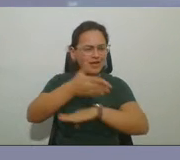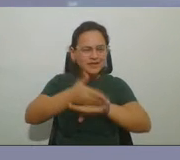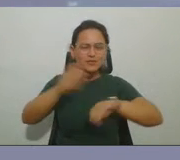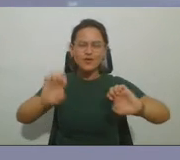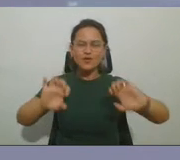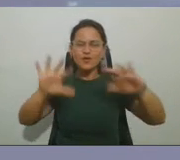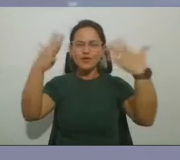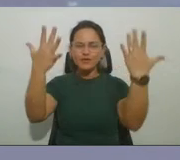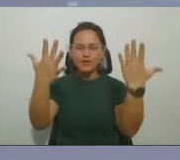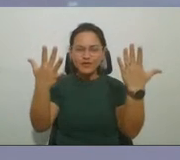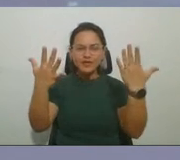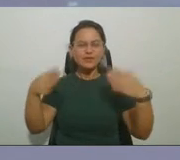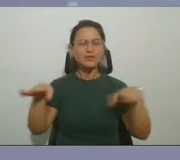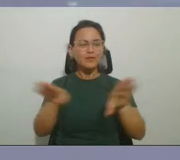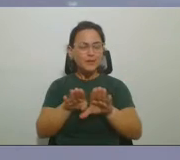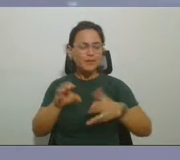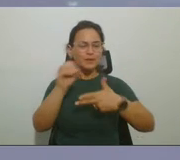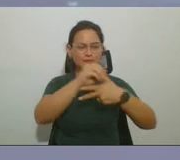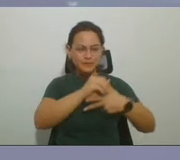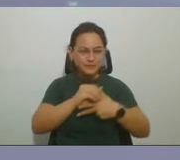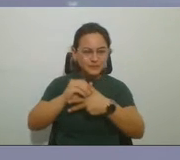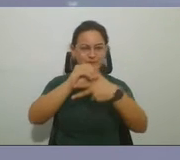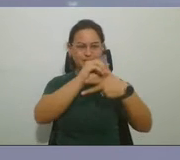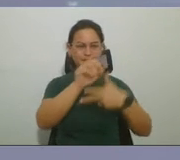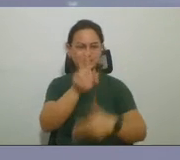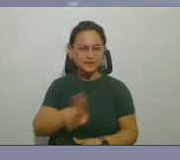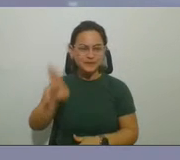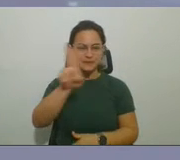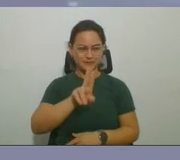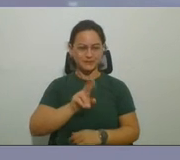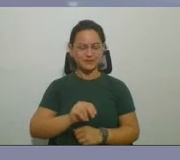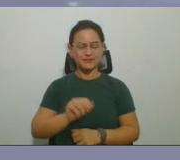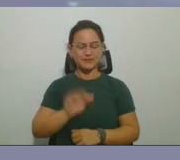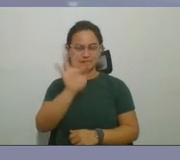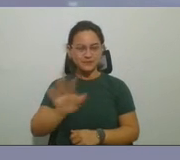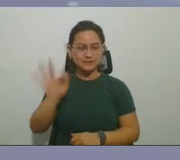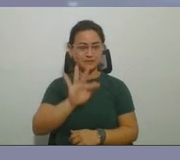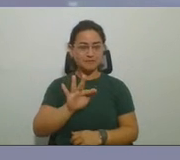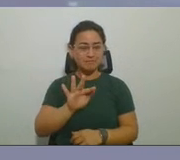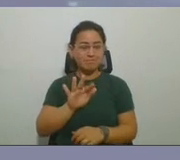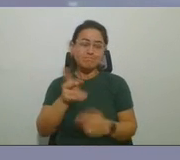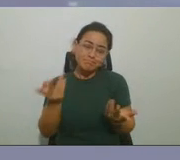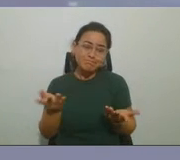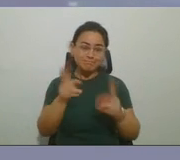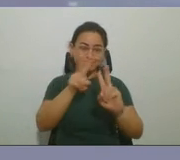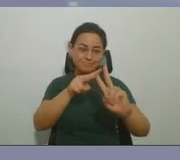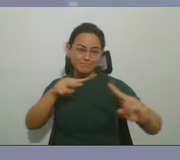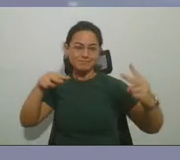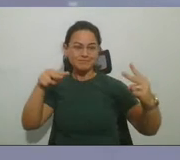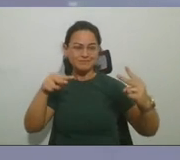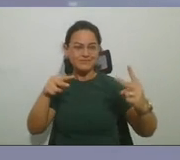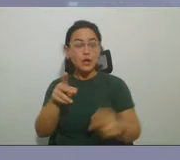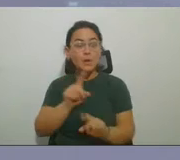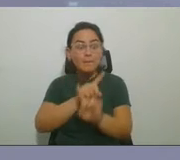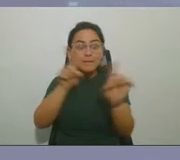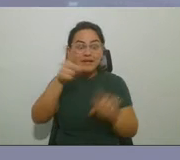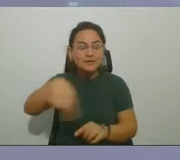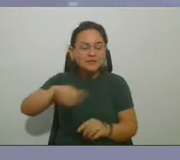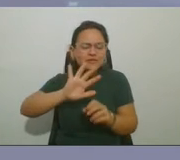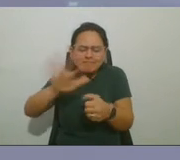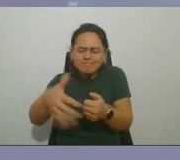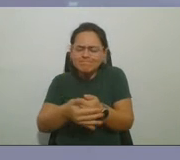nossa universidade, mesmo que de forma virtual. Sintam-se bem